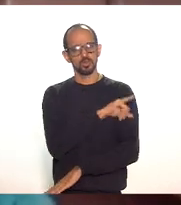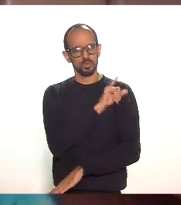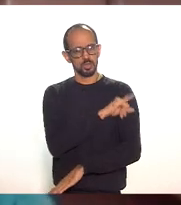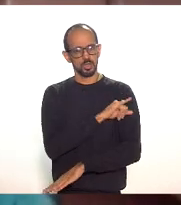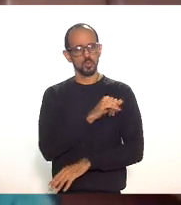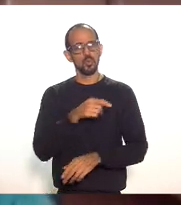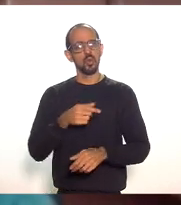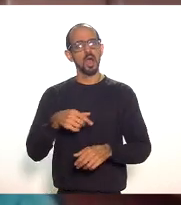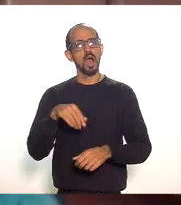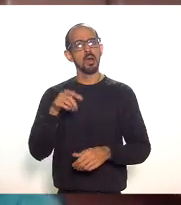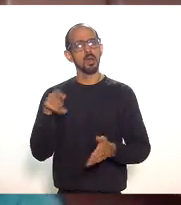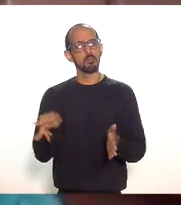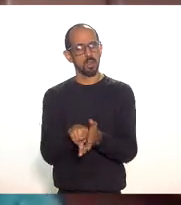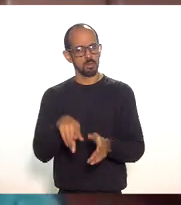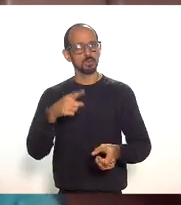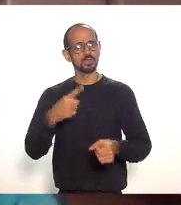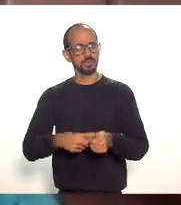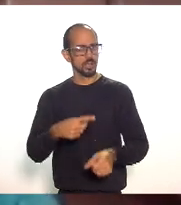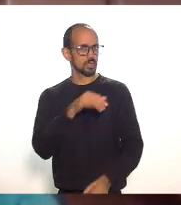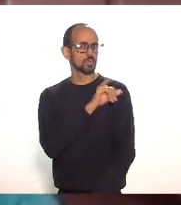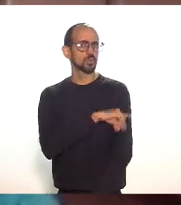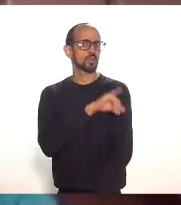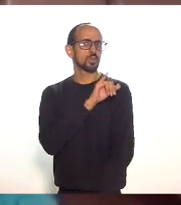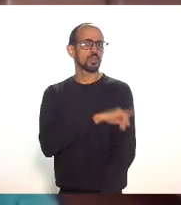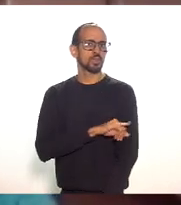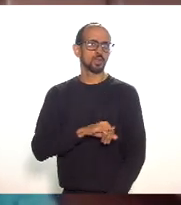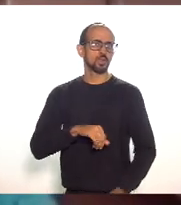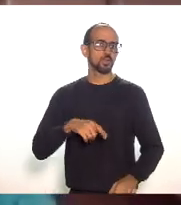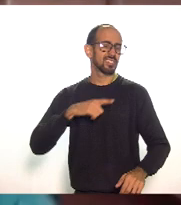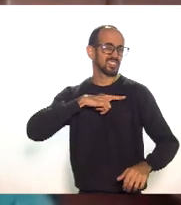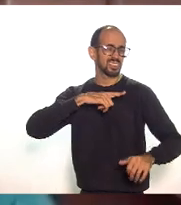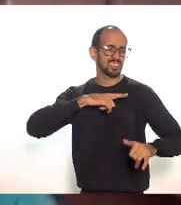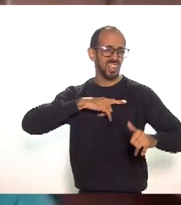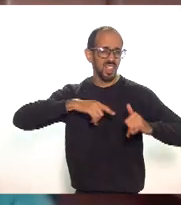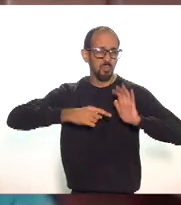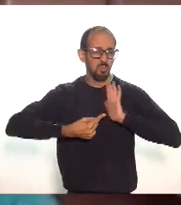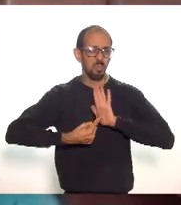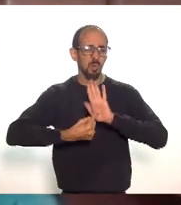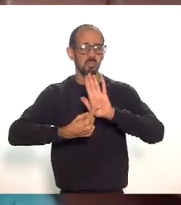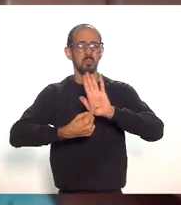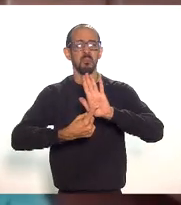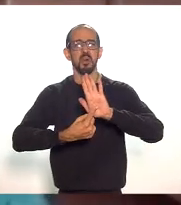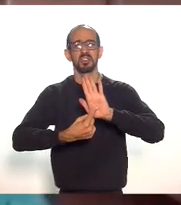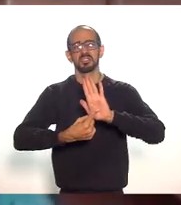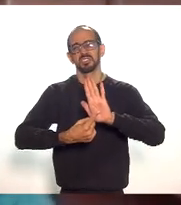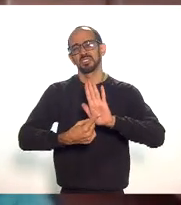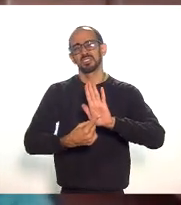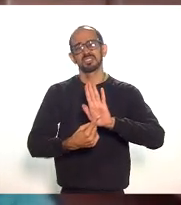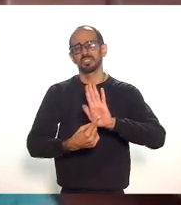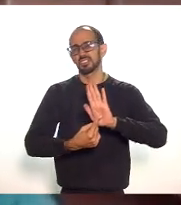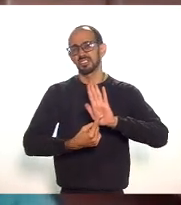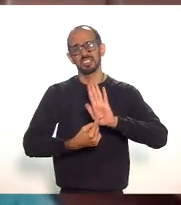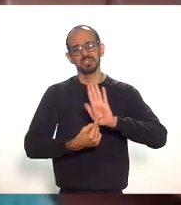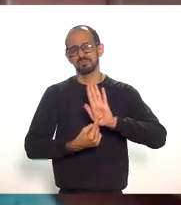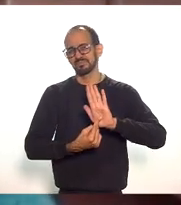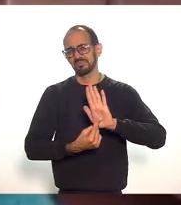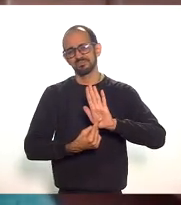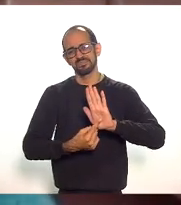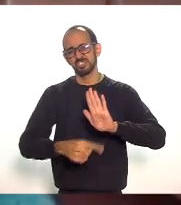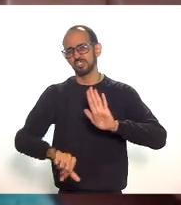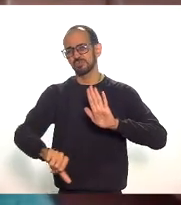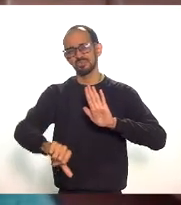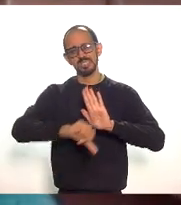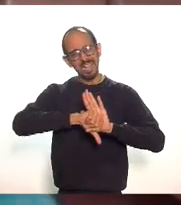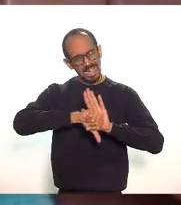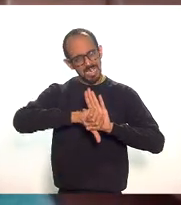cidade do Rio de Janeiro, que vem apresentando uma situação criminosa, eu